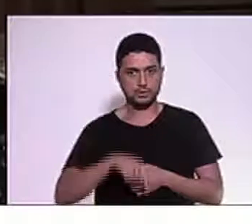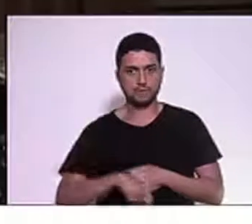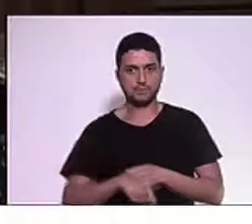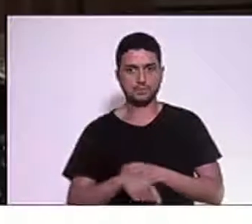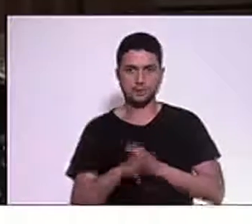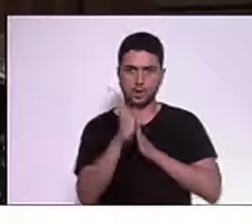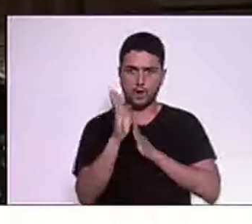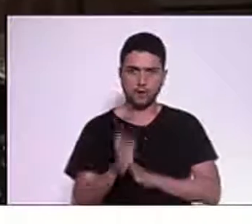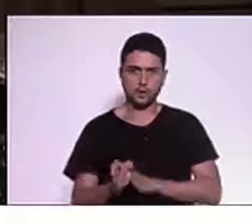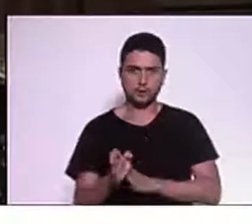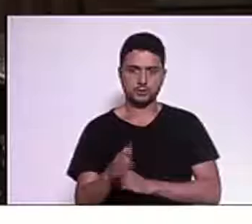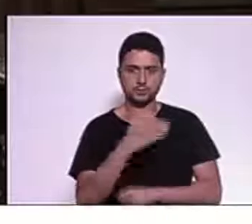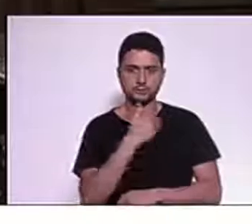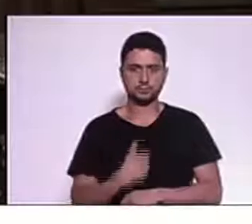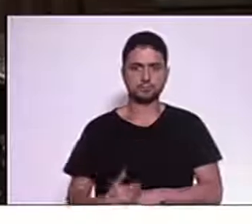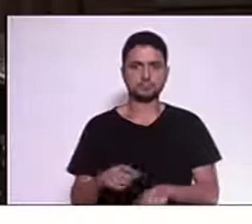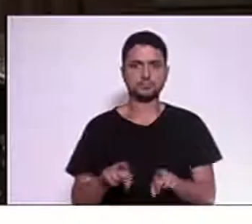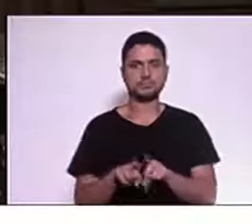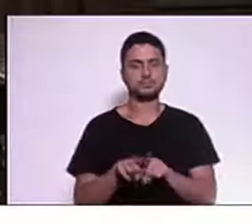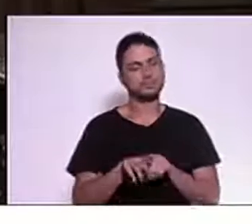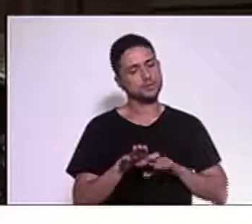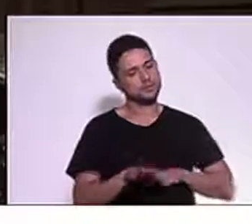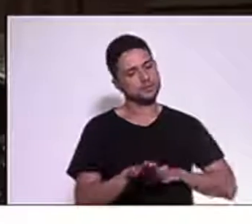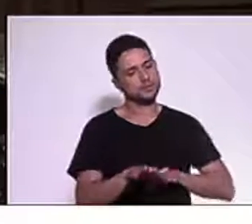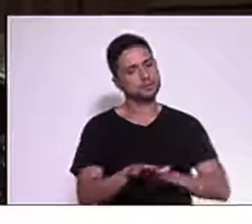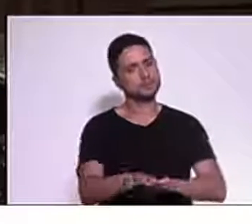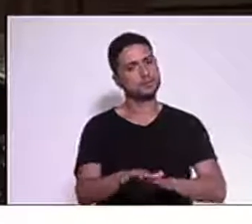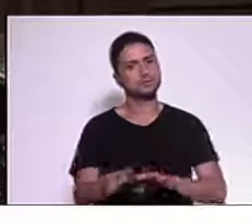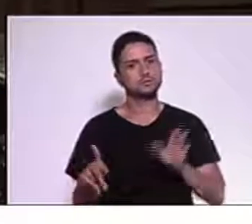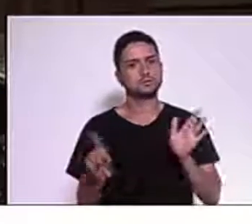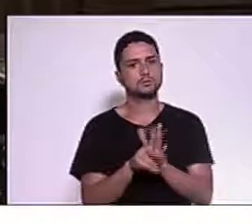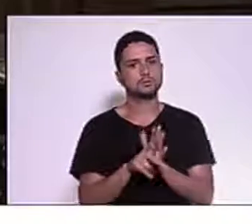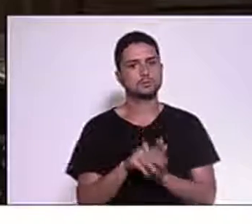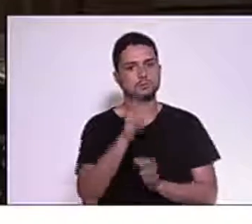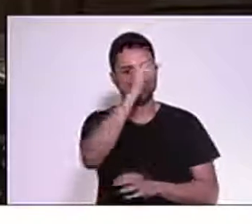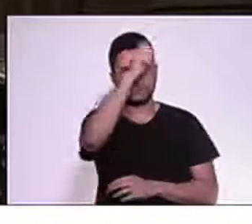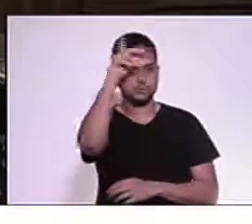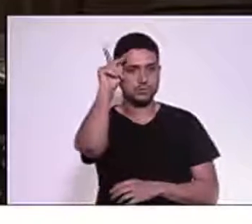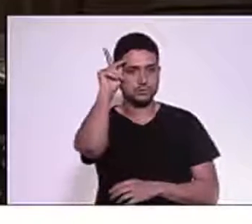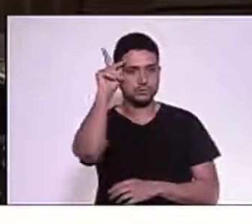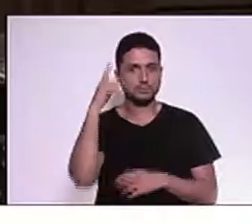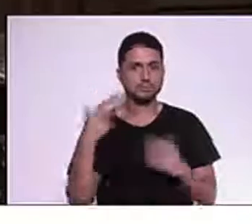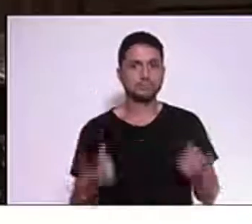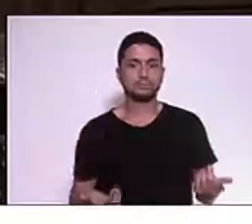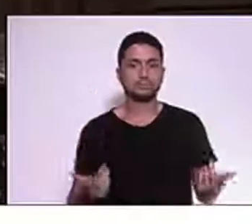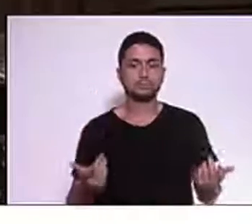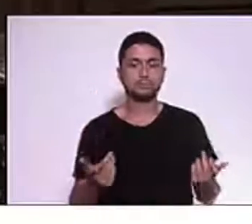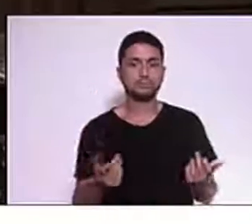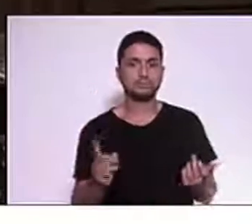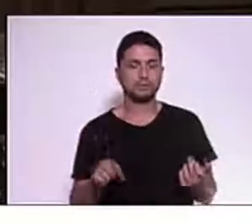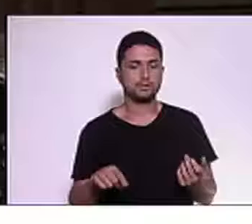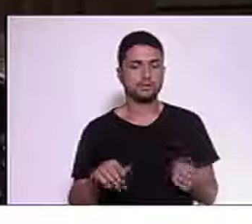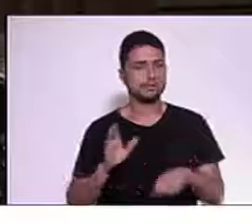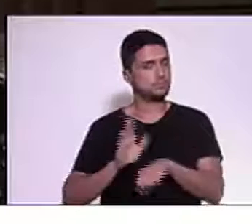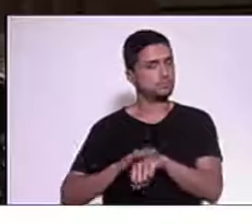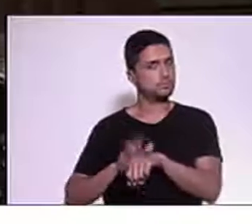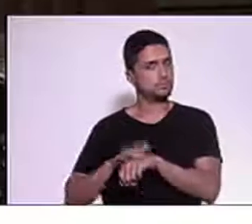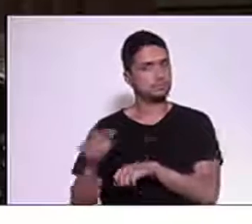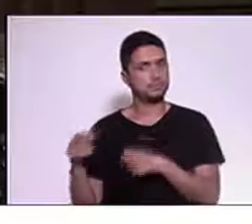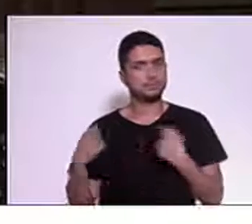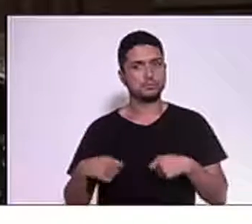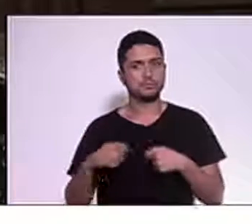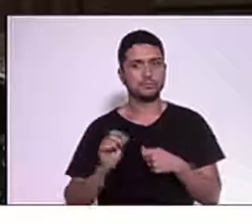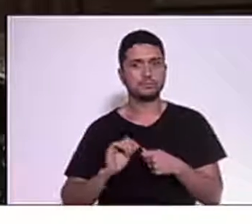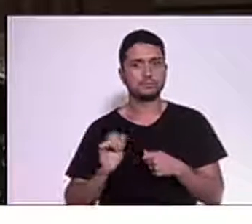Pública, da Secretaria de Trânsito, Municipal de Trânsito, era da atribuição desses